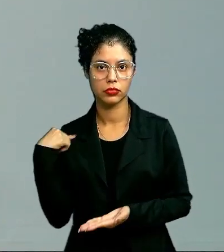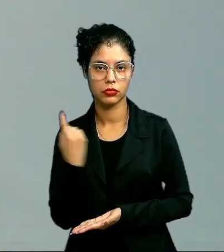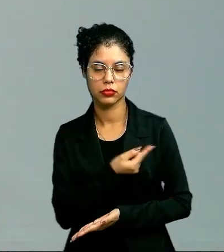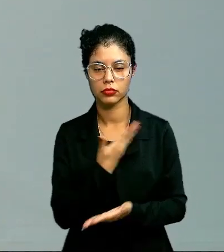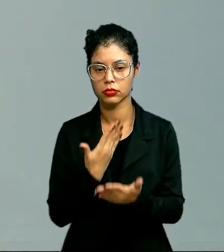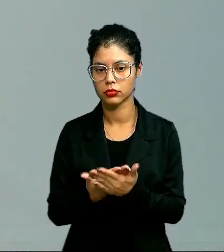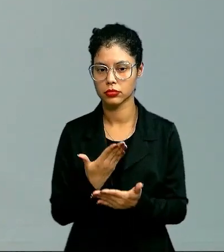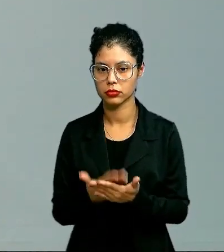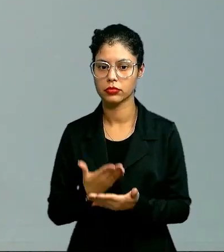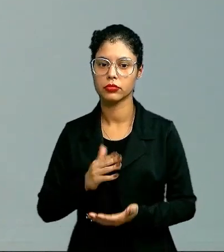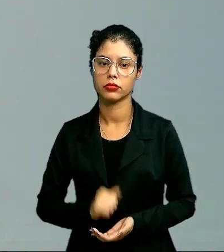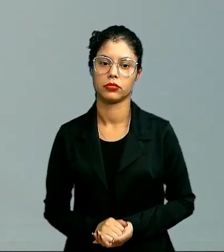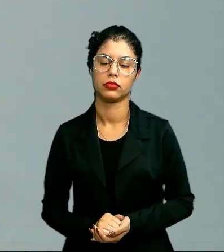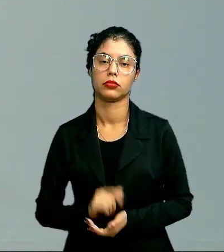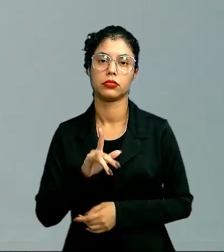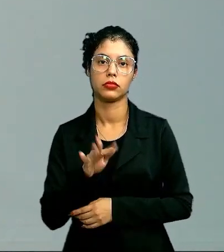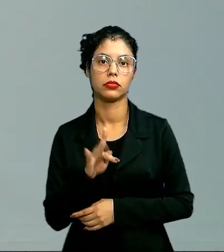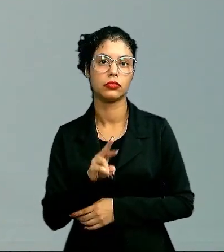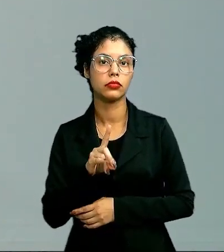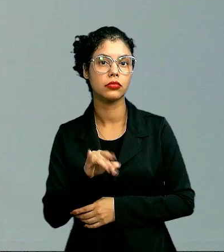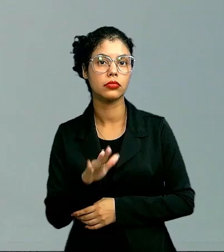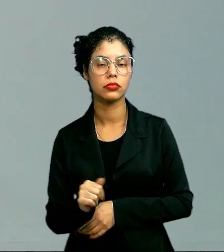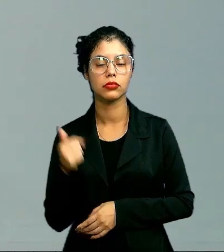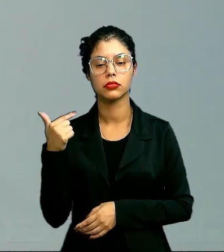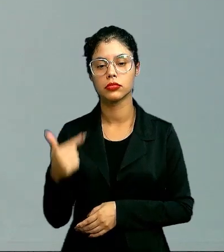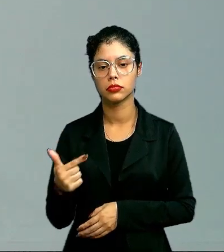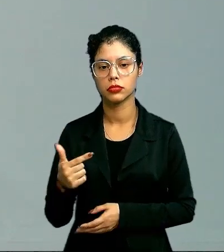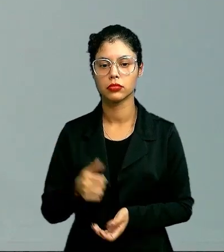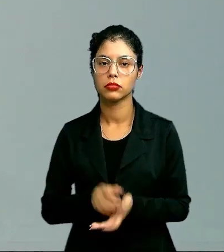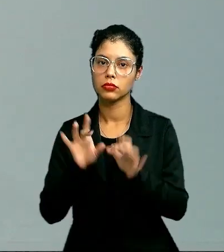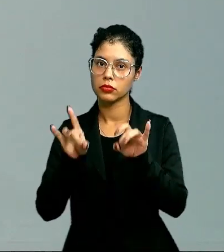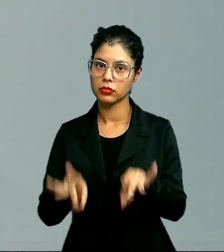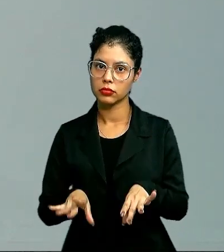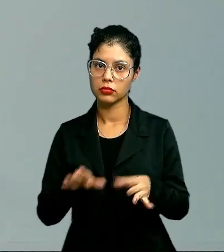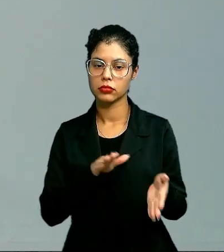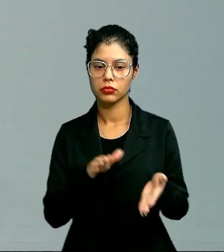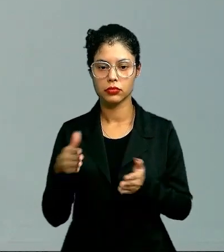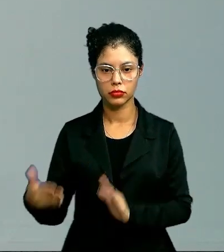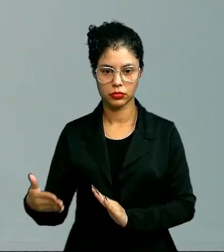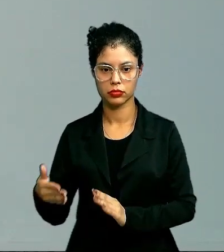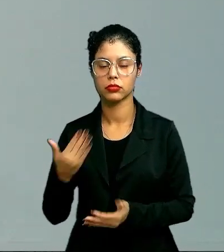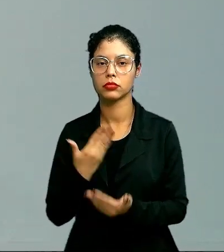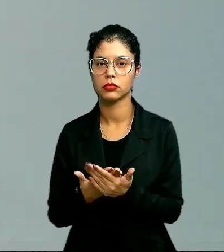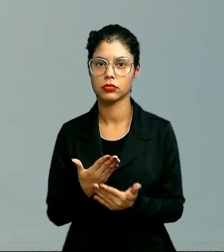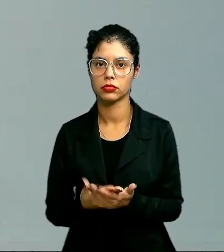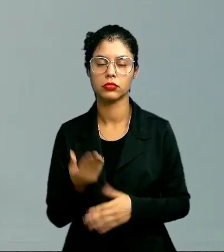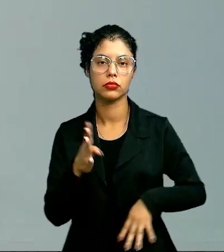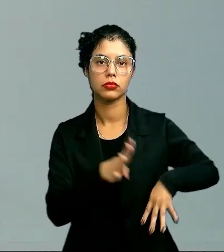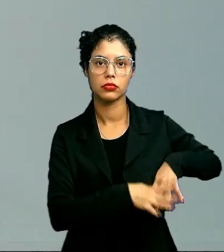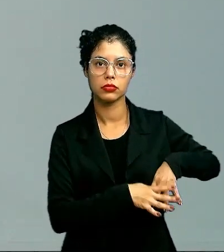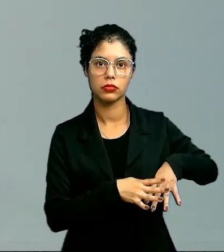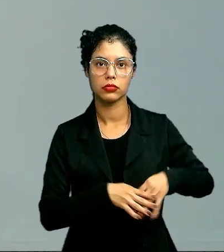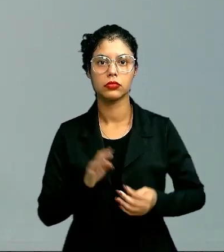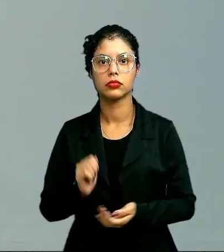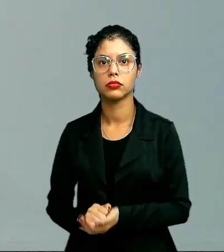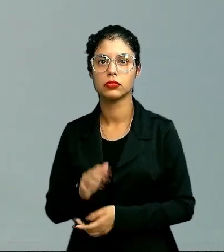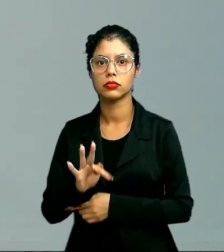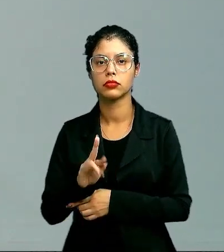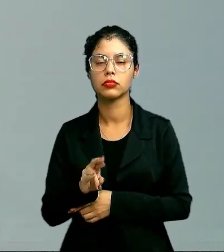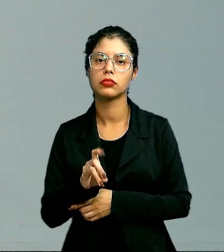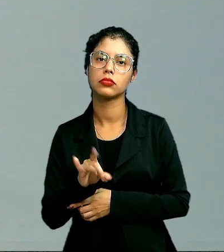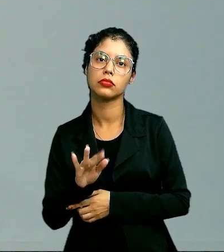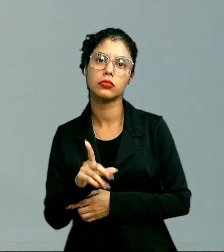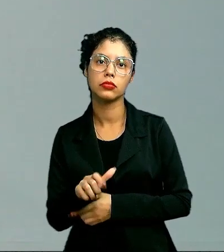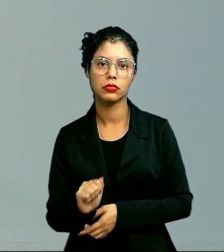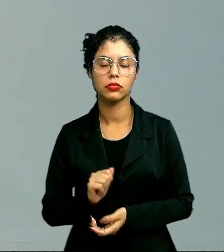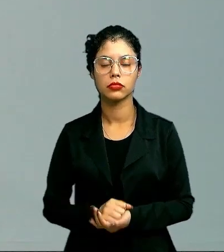estudaremos matemática financeira 2 Estamos na última parte da nossa aula de matemática financeira de um